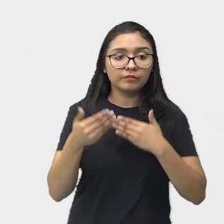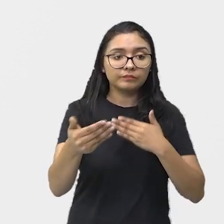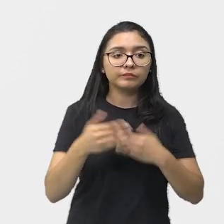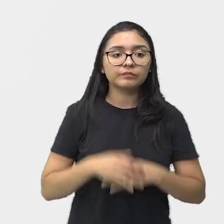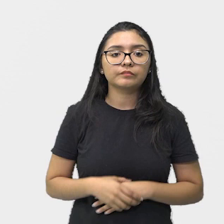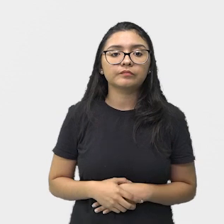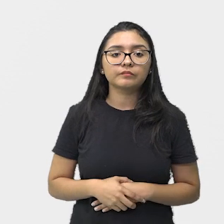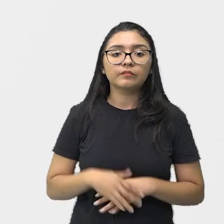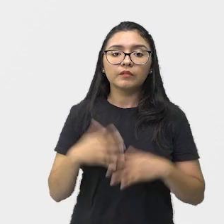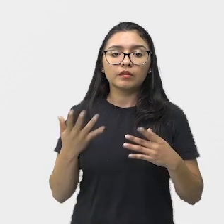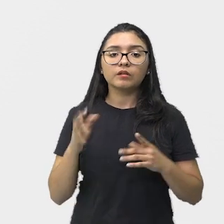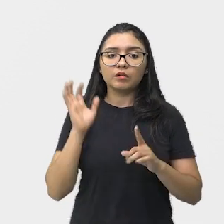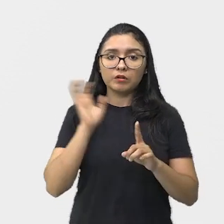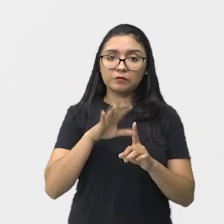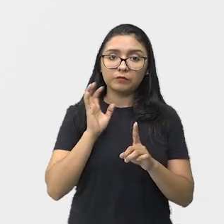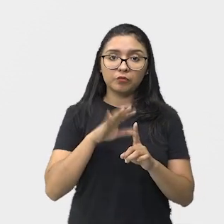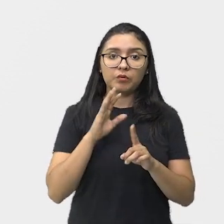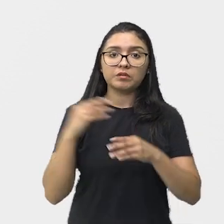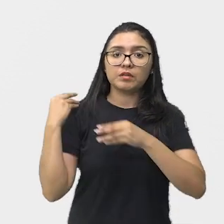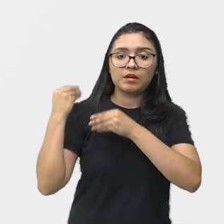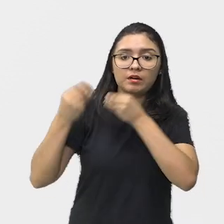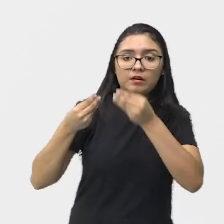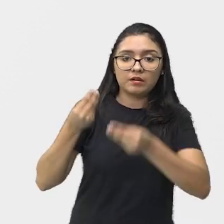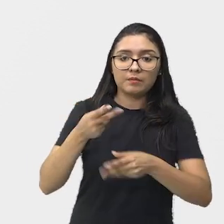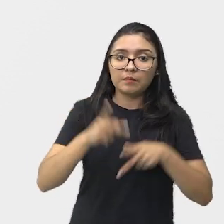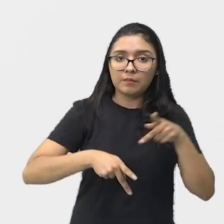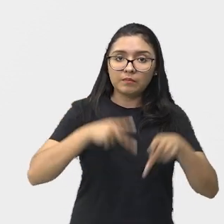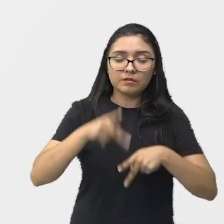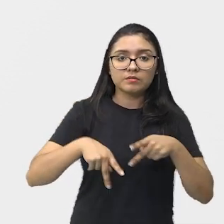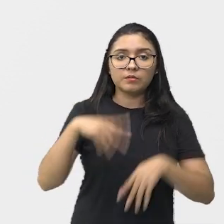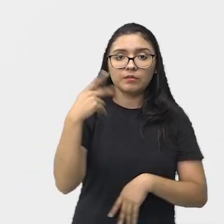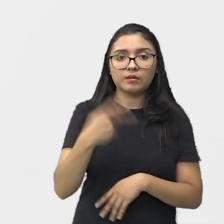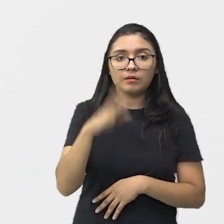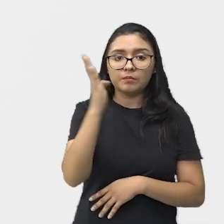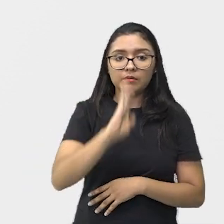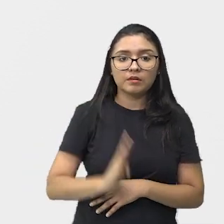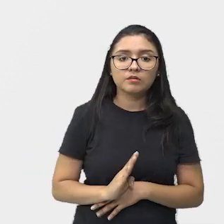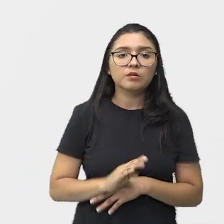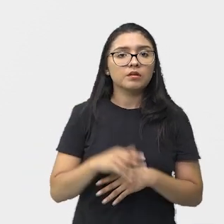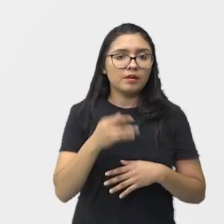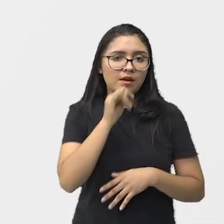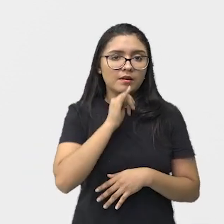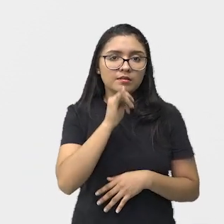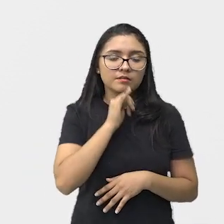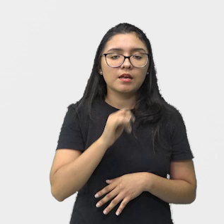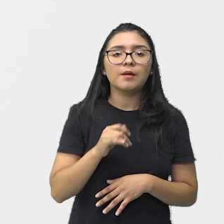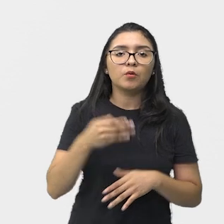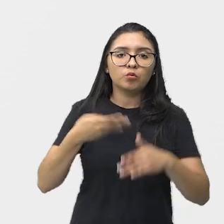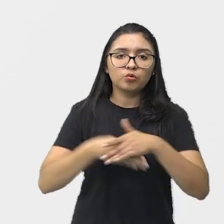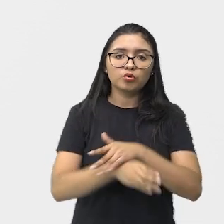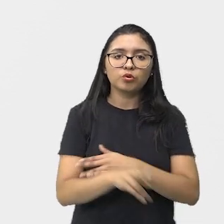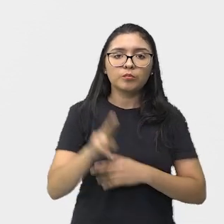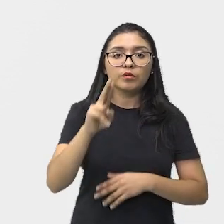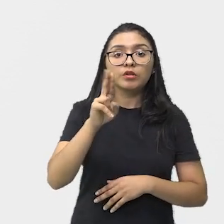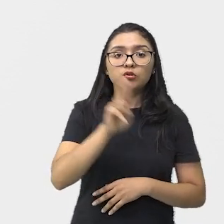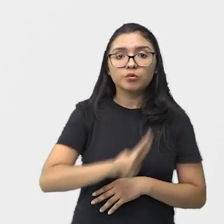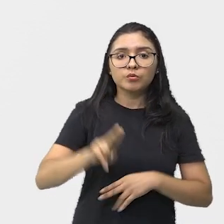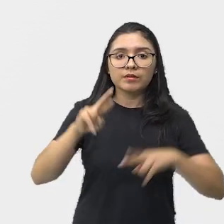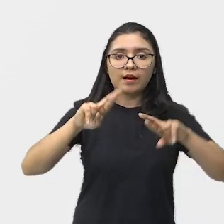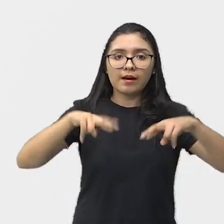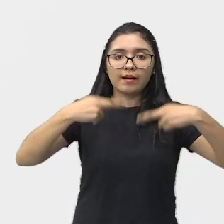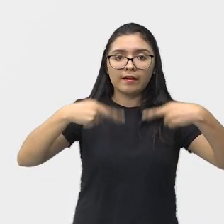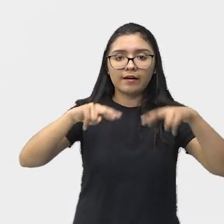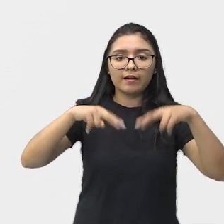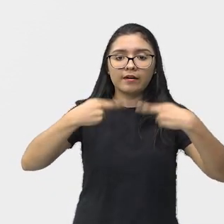Continuando. Influenciam muitas heranças para a população brasileira, como o hábito de usar a rede para descansar,